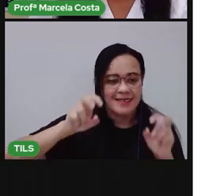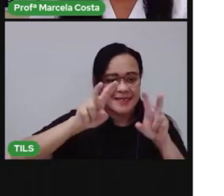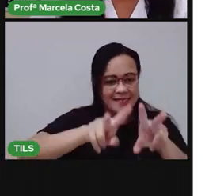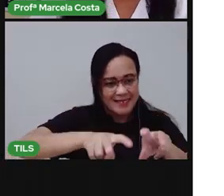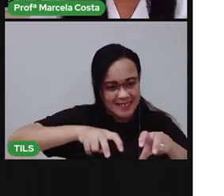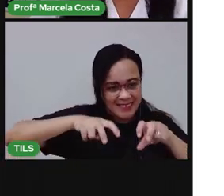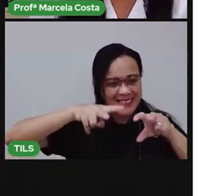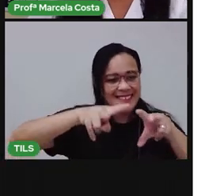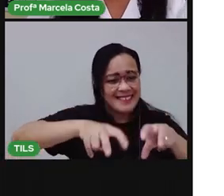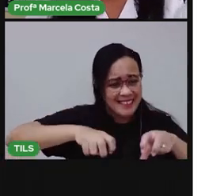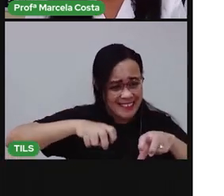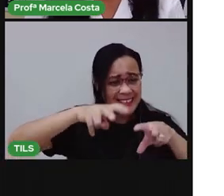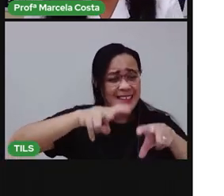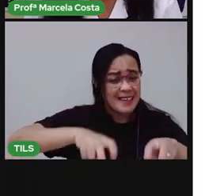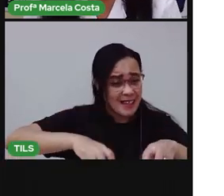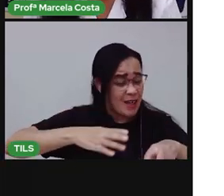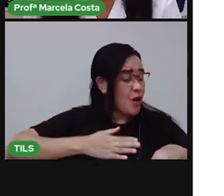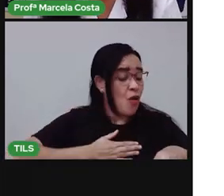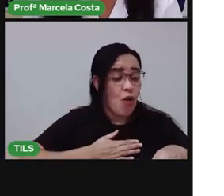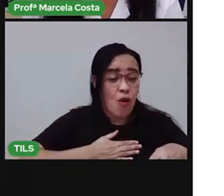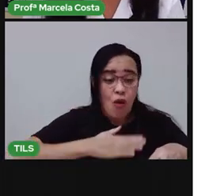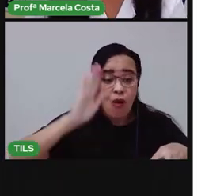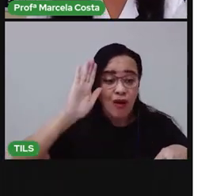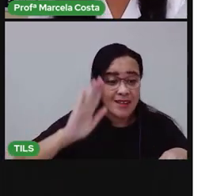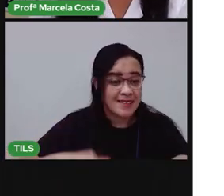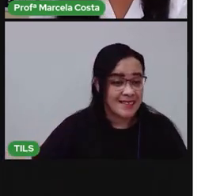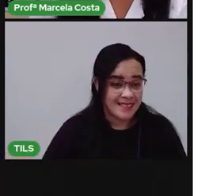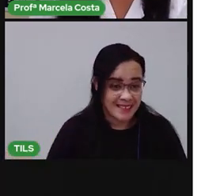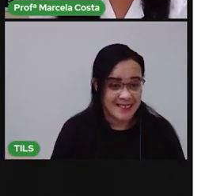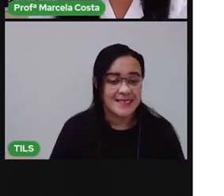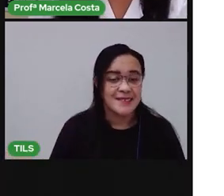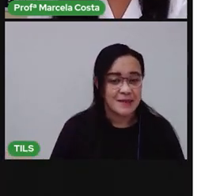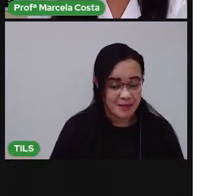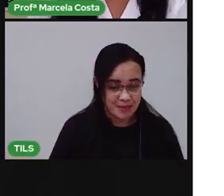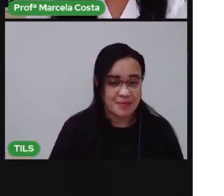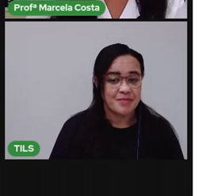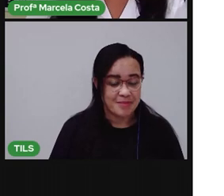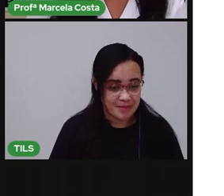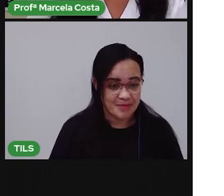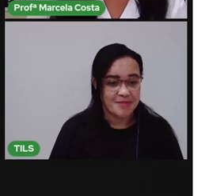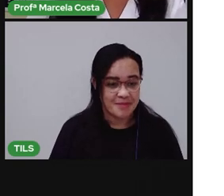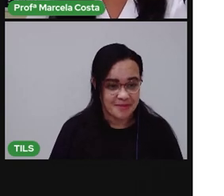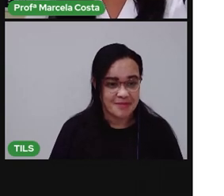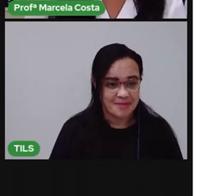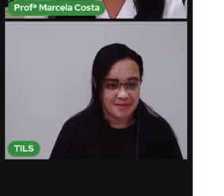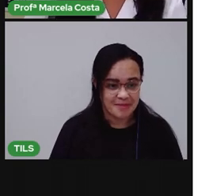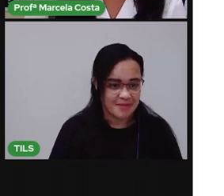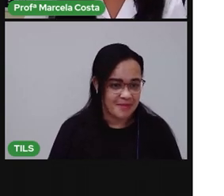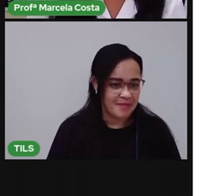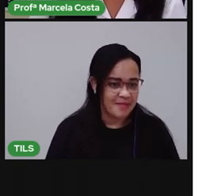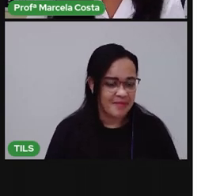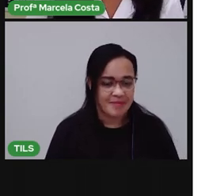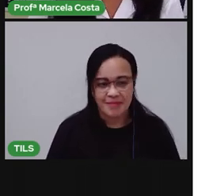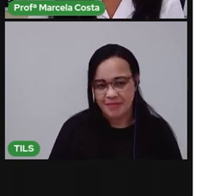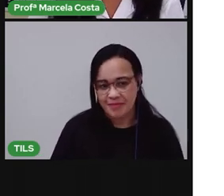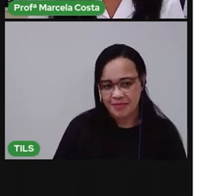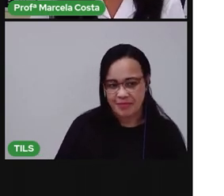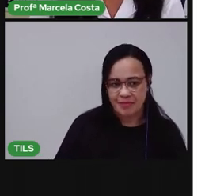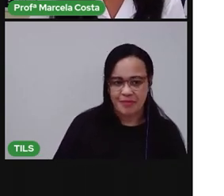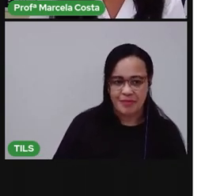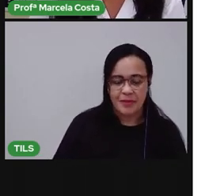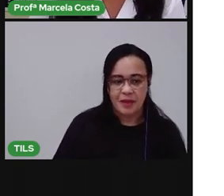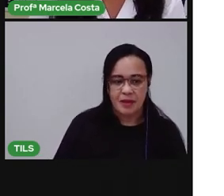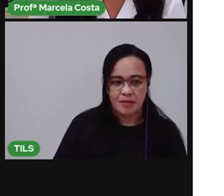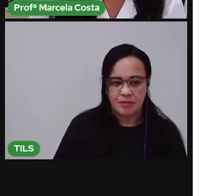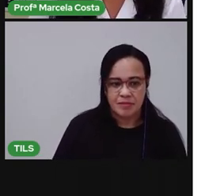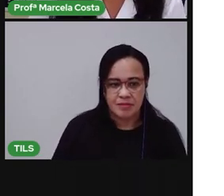pode confirmar para mim se você costuma fazer isso, se você gosta, tem alguma outra atividade de lazer que não está listada aqui.